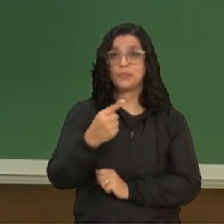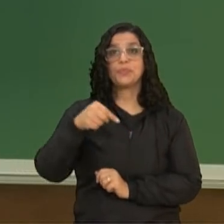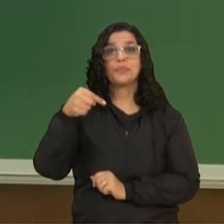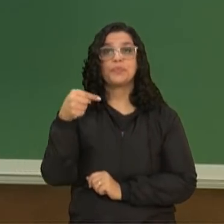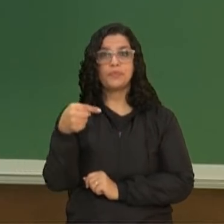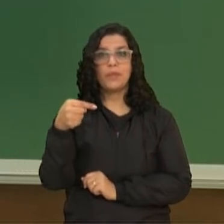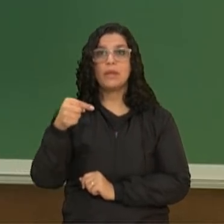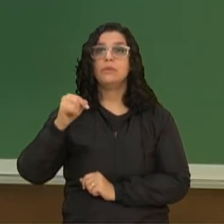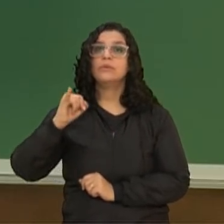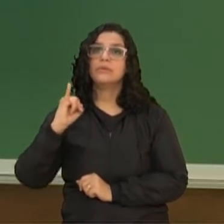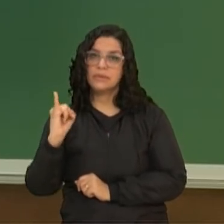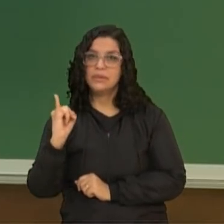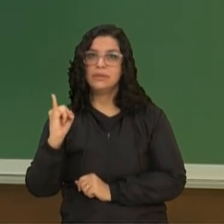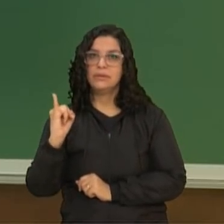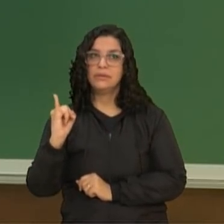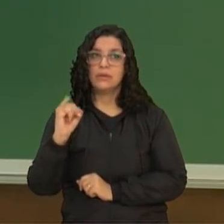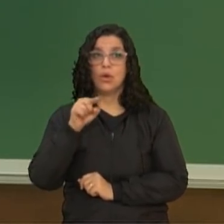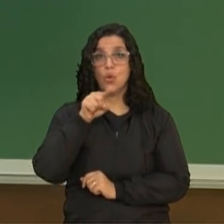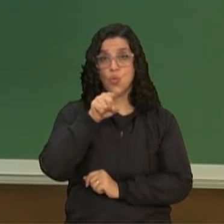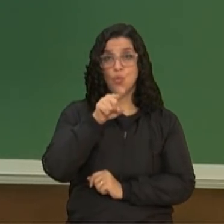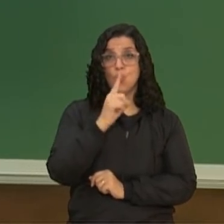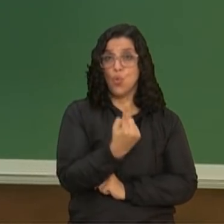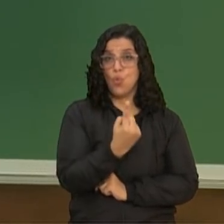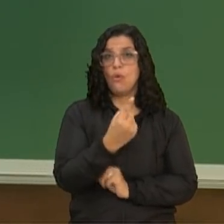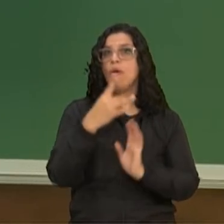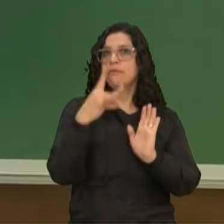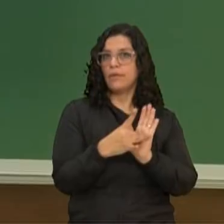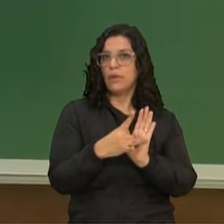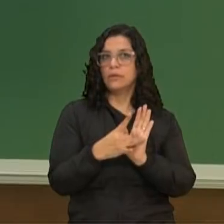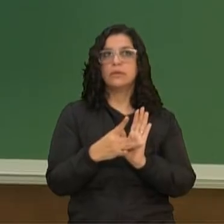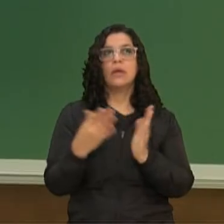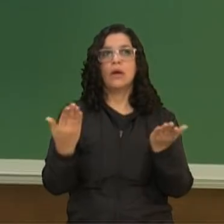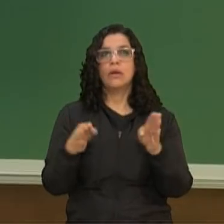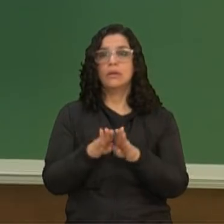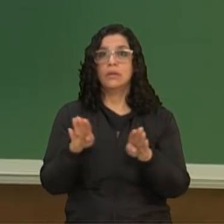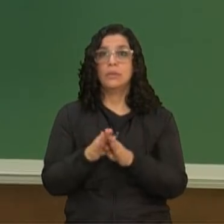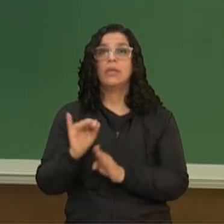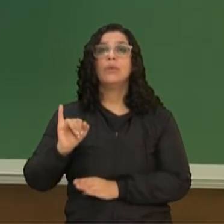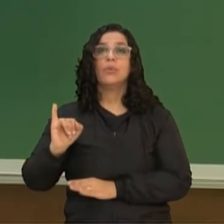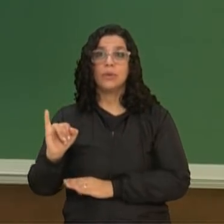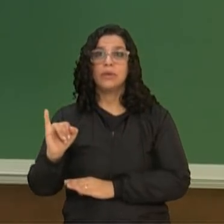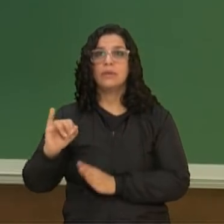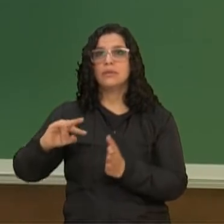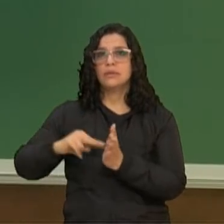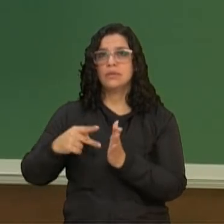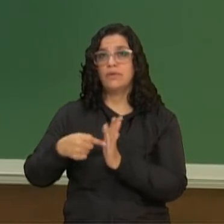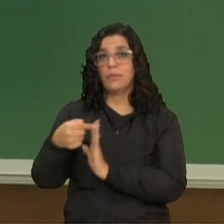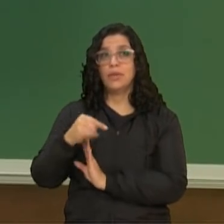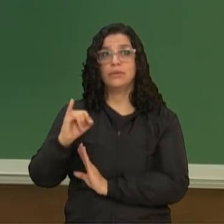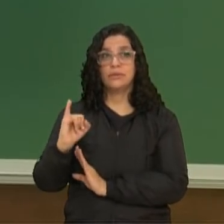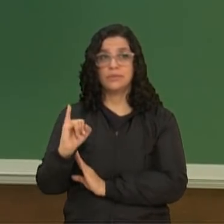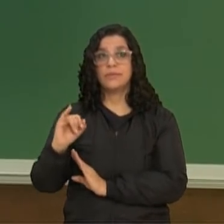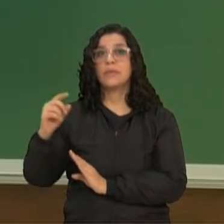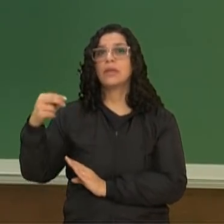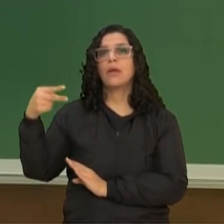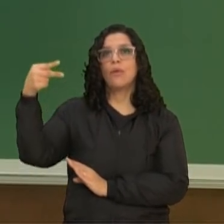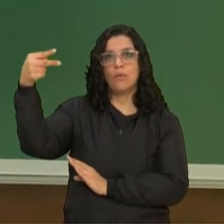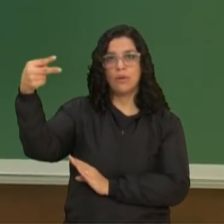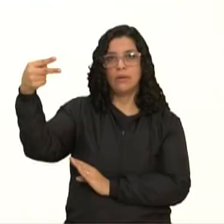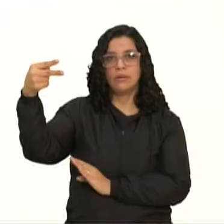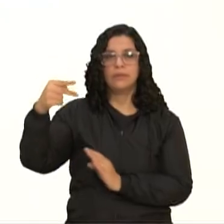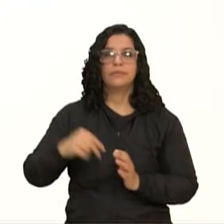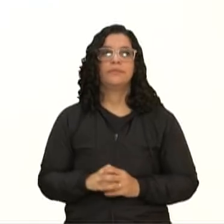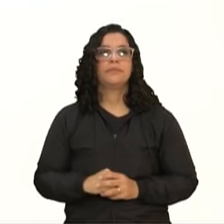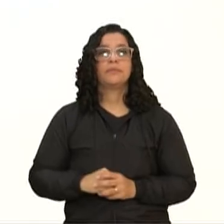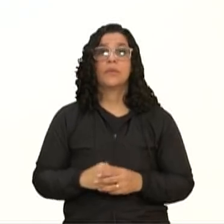a parte imaginária, que seria o a e o b, nesse caso. O b aqui está valendo menos 1. E ele é